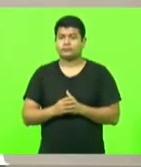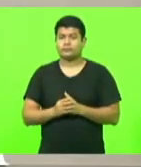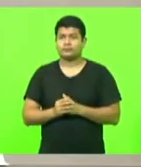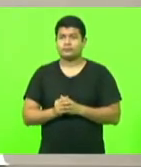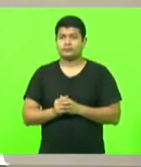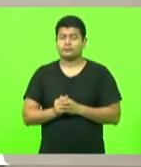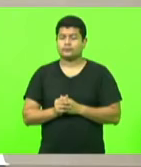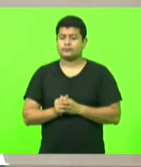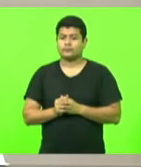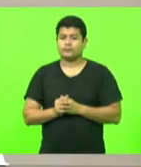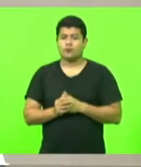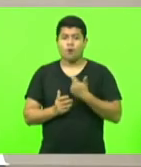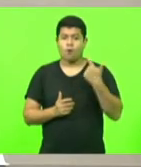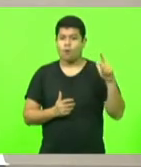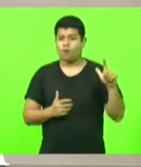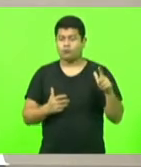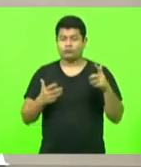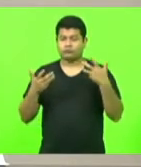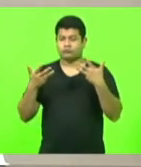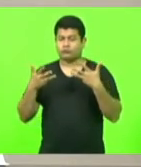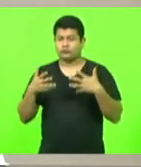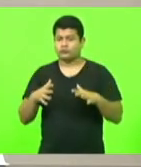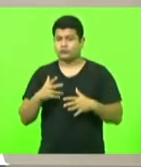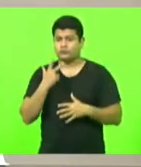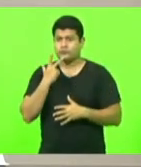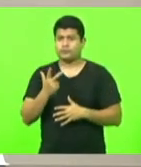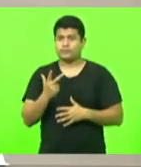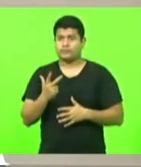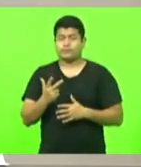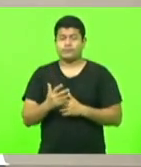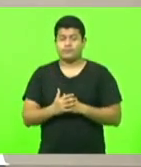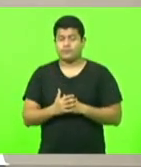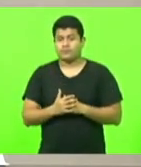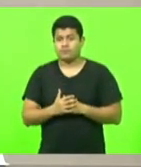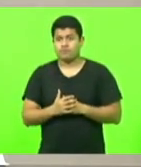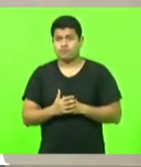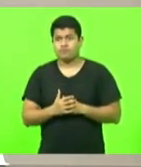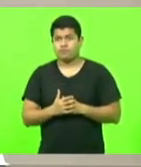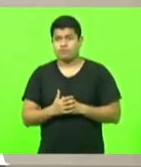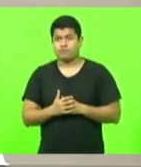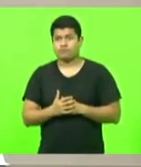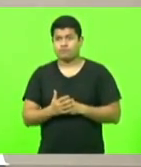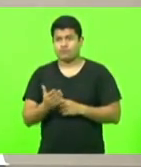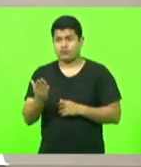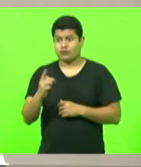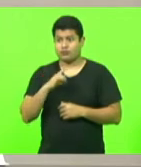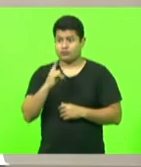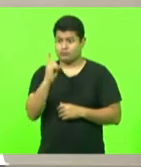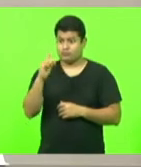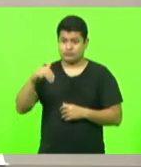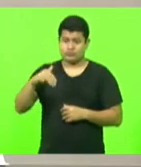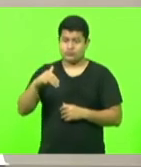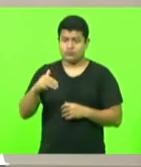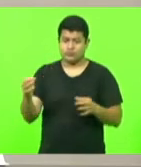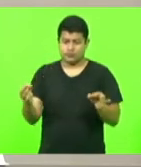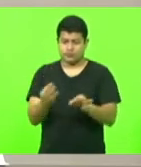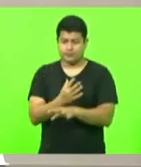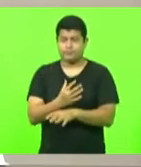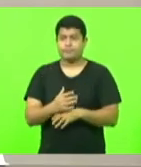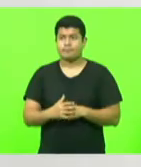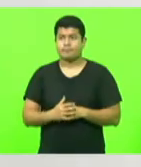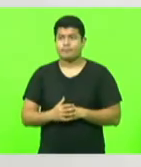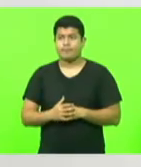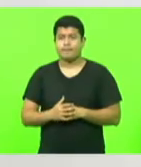Não havendo mais quem queira fazer uso da palavra, Vossa Senhoria tem um minuto para a conclusão.